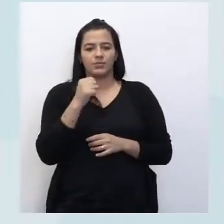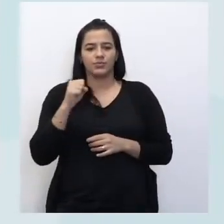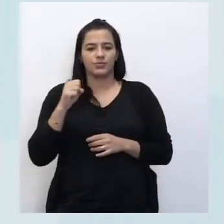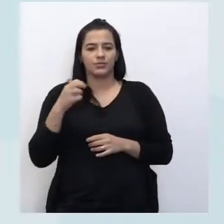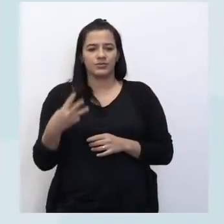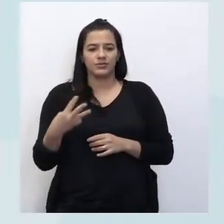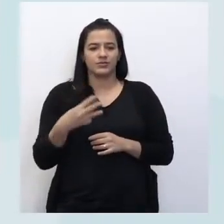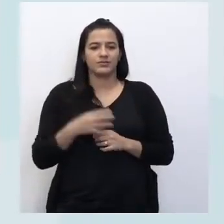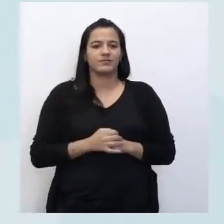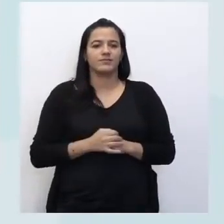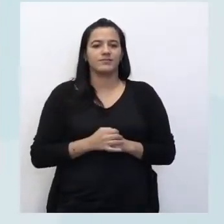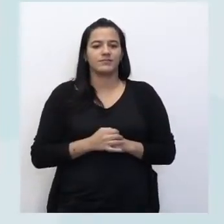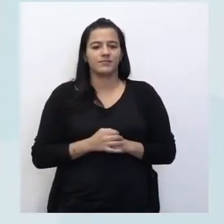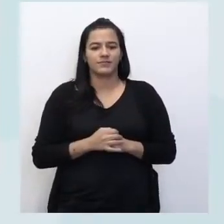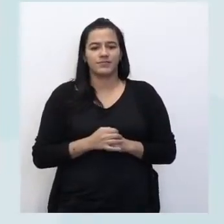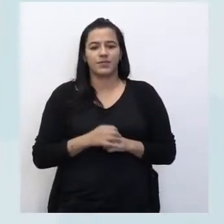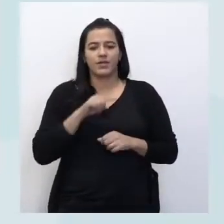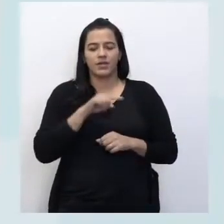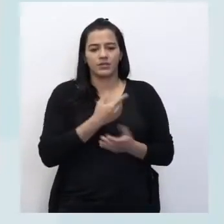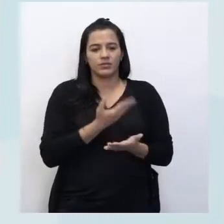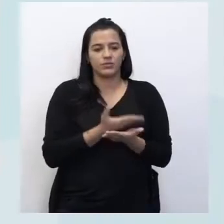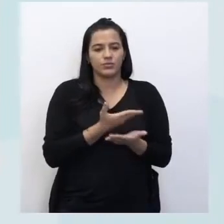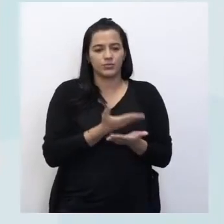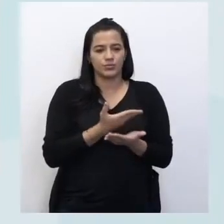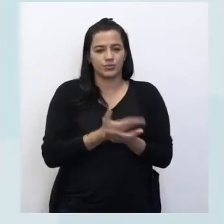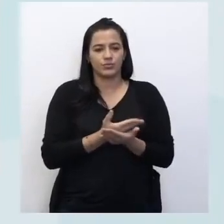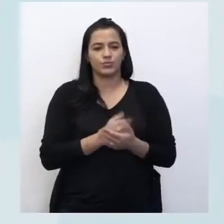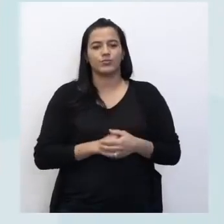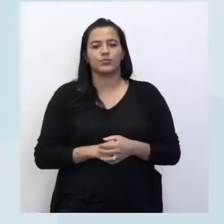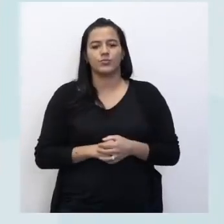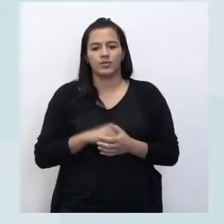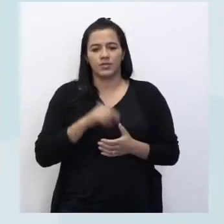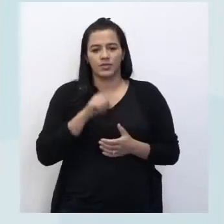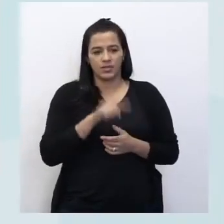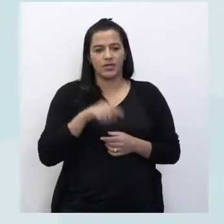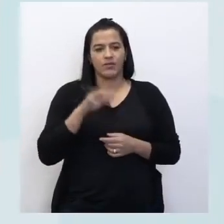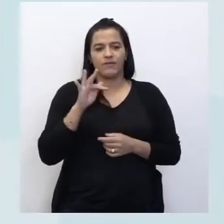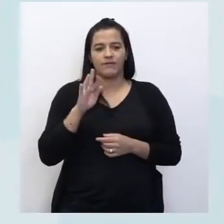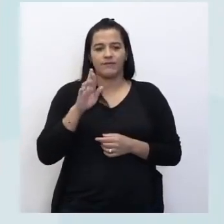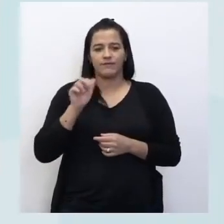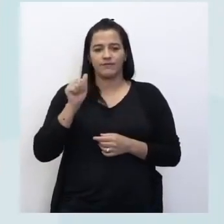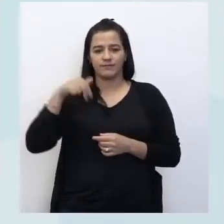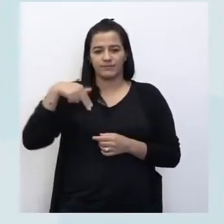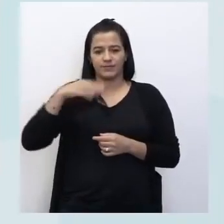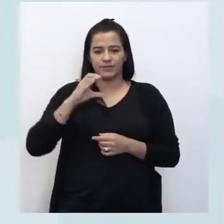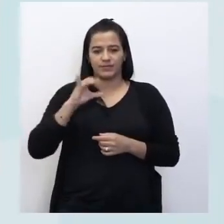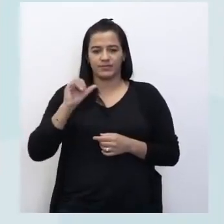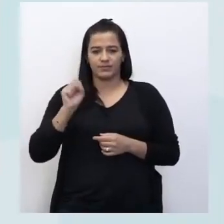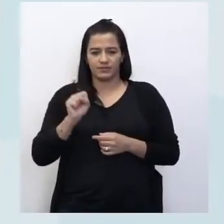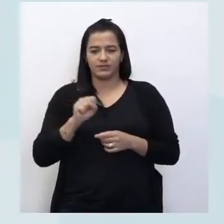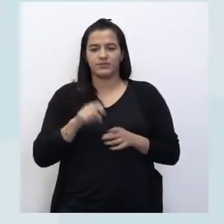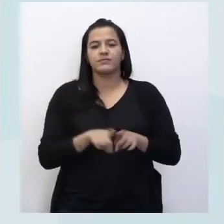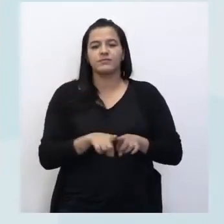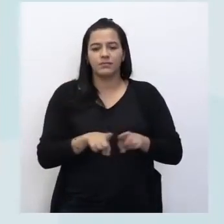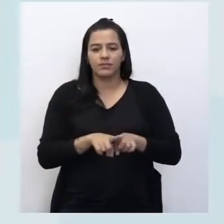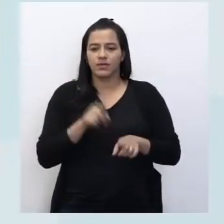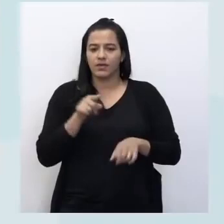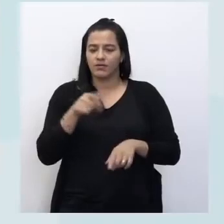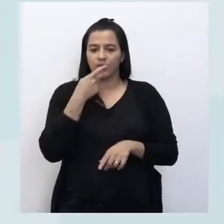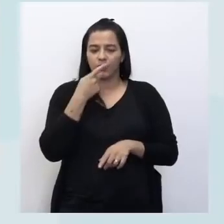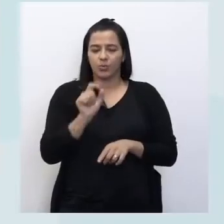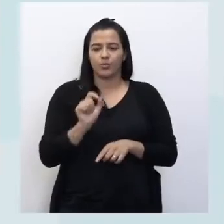1883 por este estudioso, o Francis Galton. E aí o Galton diz o seguinte,